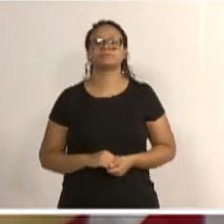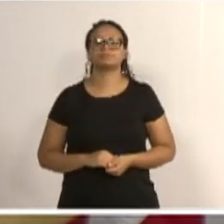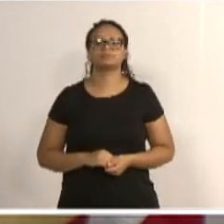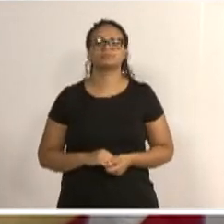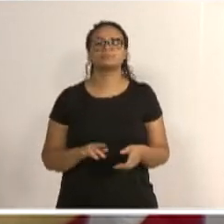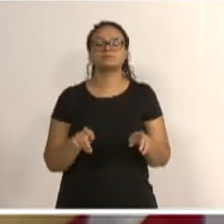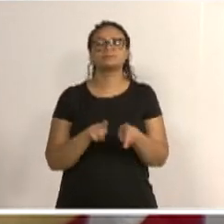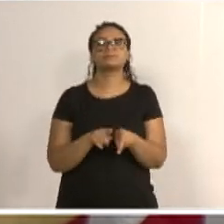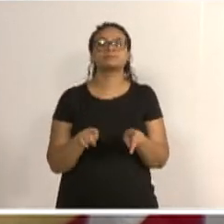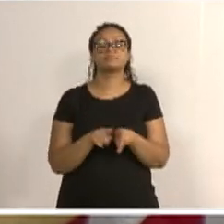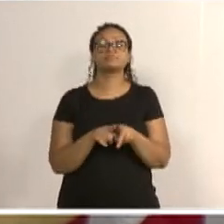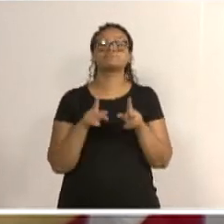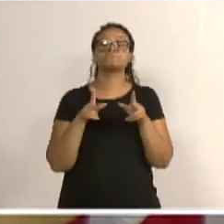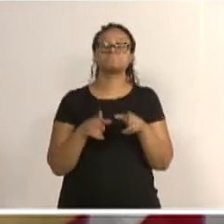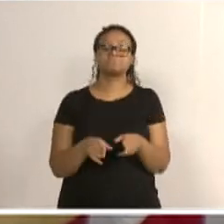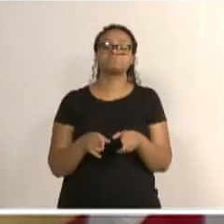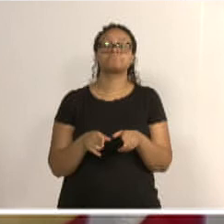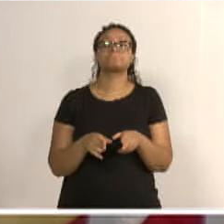forma